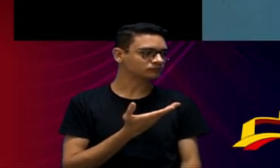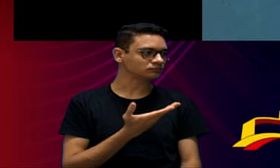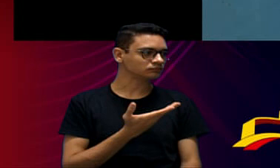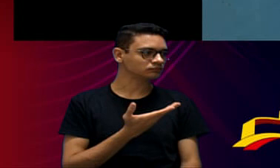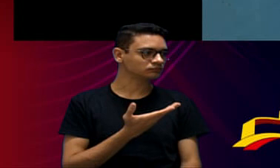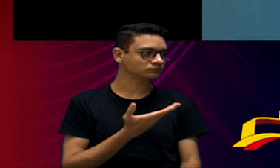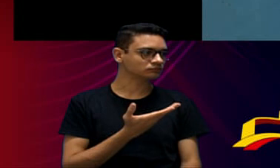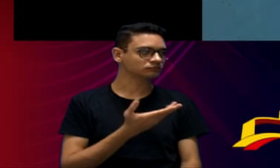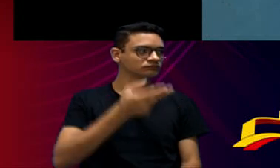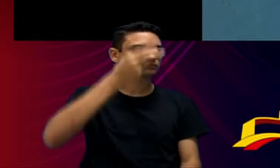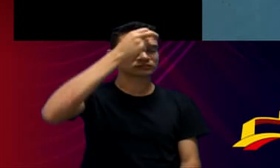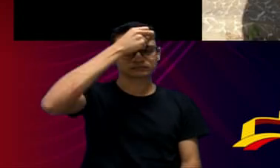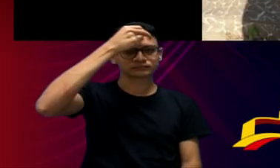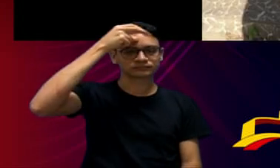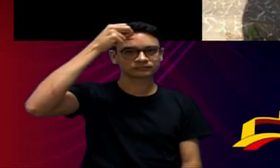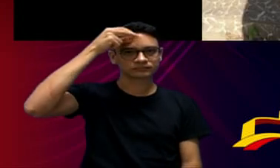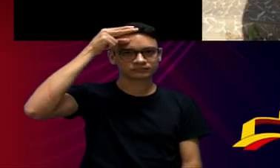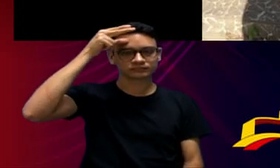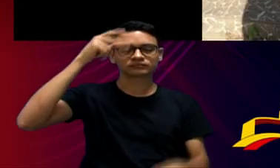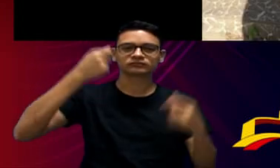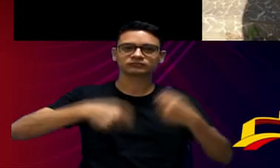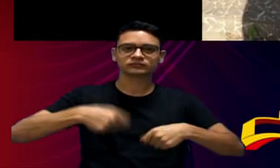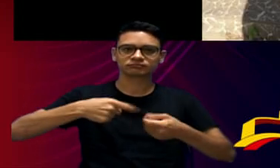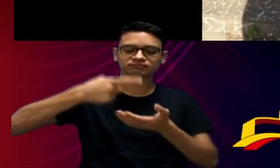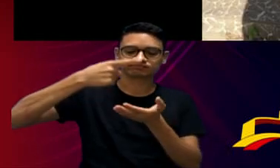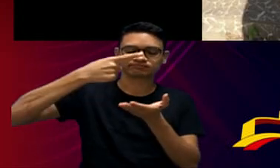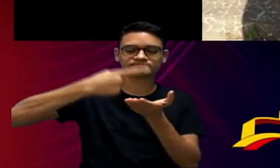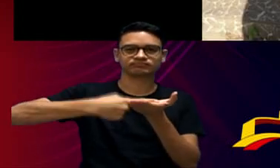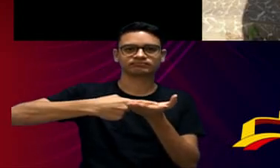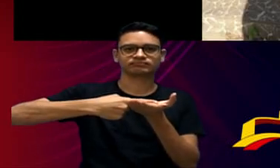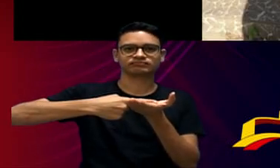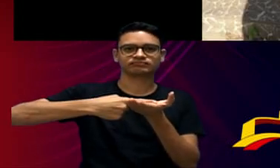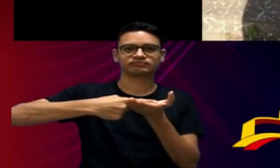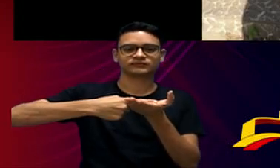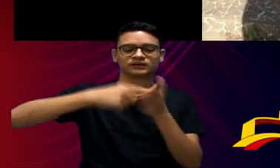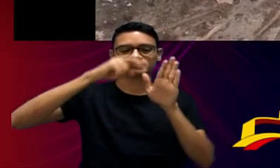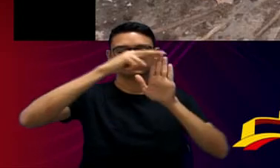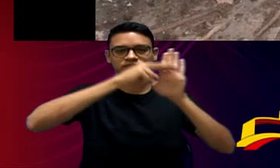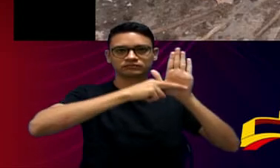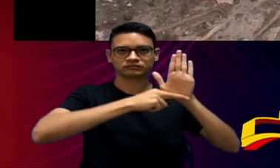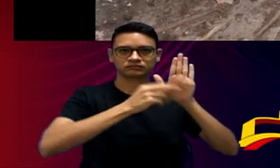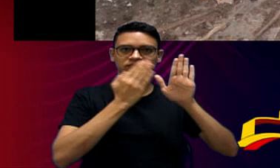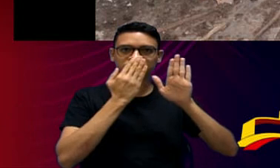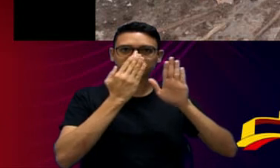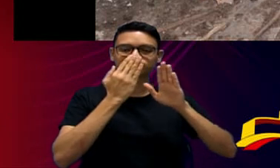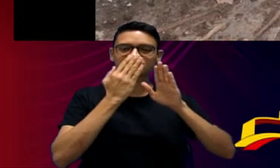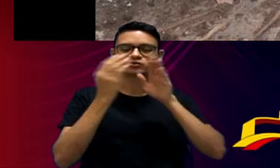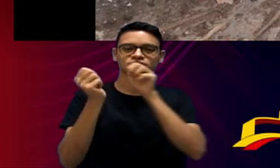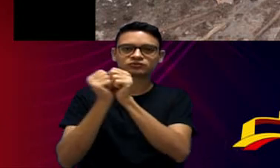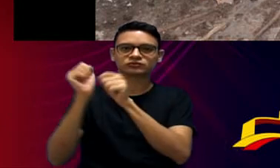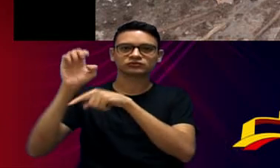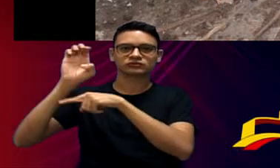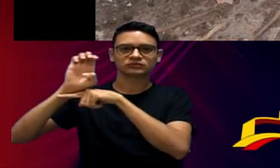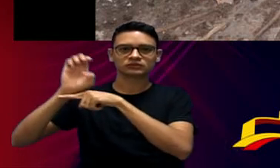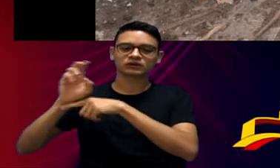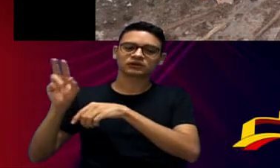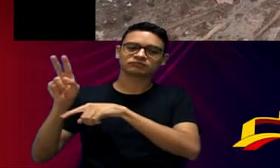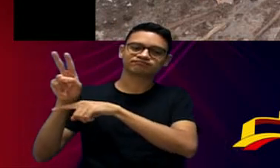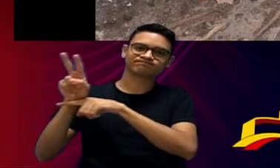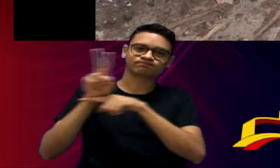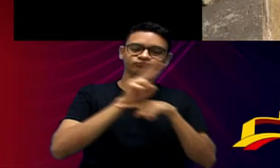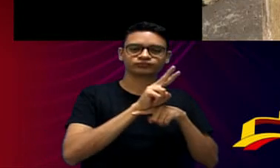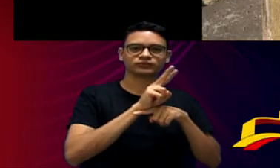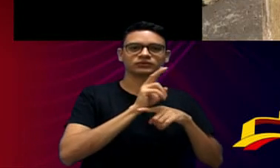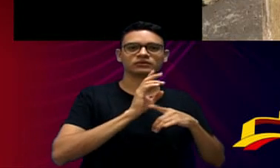Que a prefeitura se comprometa a regularizar frente ao Estado e trazer o prédio de volta para nós, porque